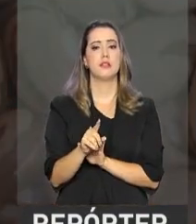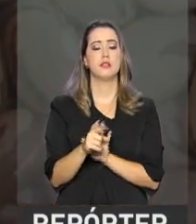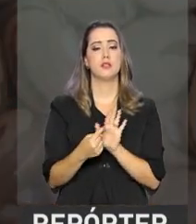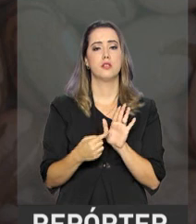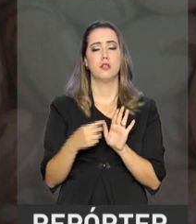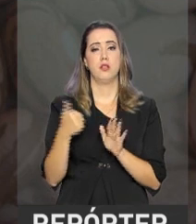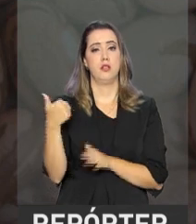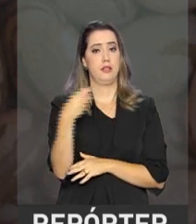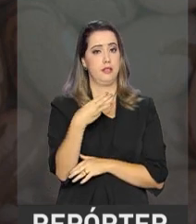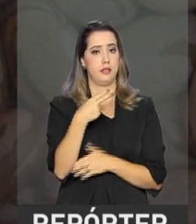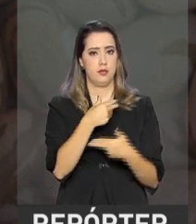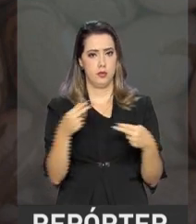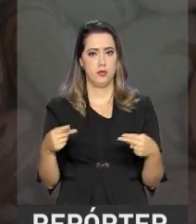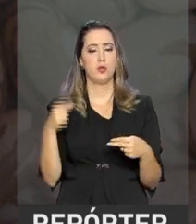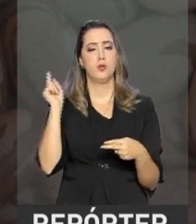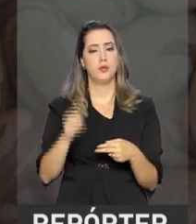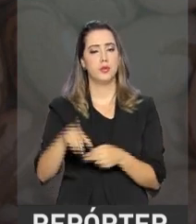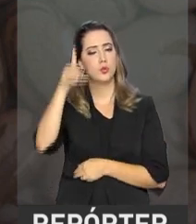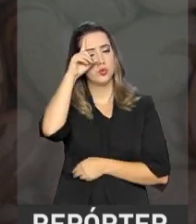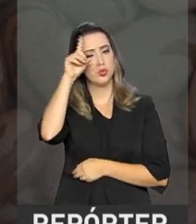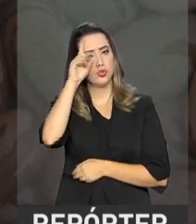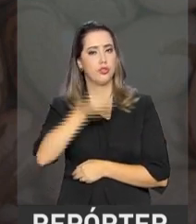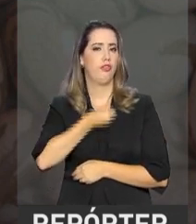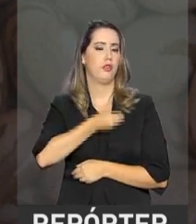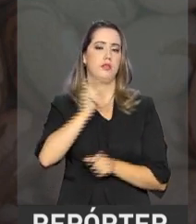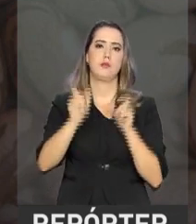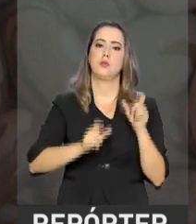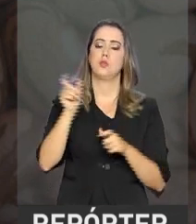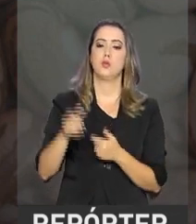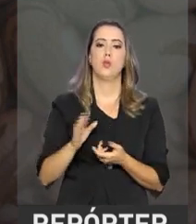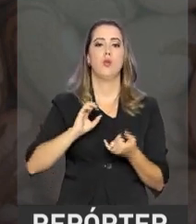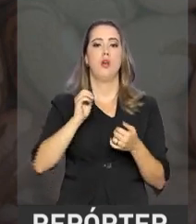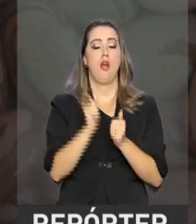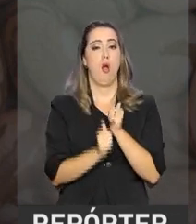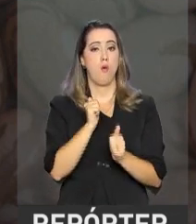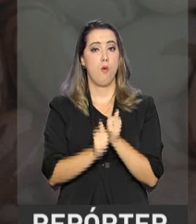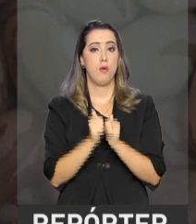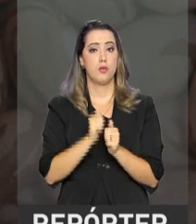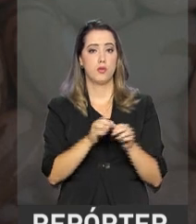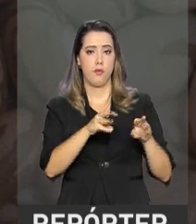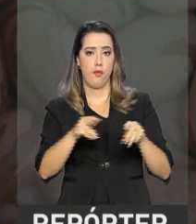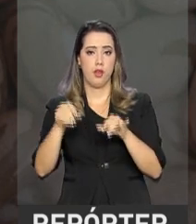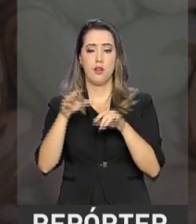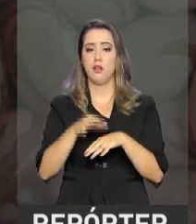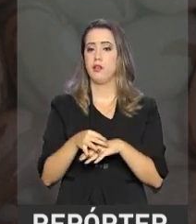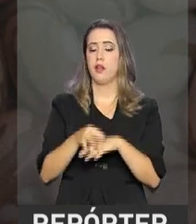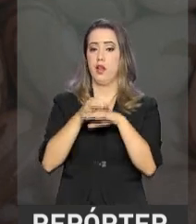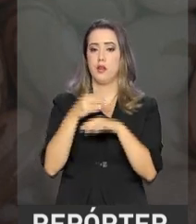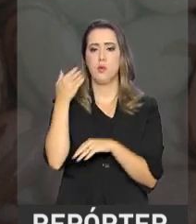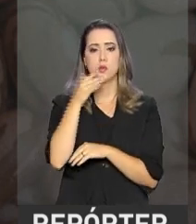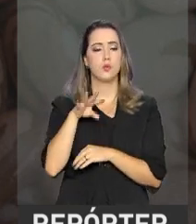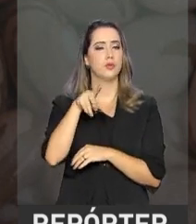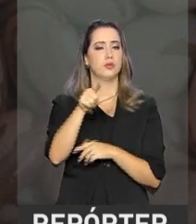preços de 13 produtos que fazem parte do dia a dia do brasileiro como o arroz farinha e carne o açúcar teve queda de preços em todas